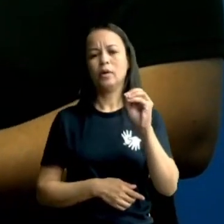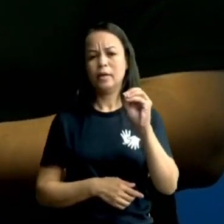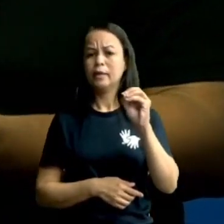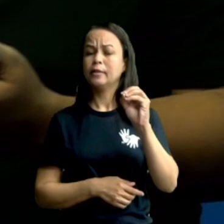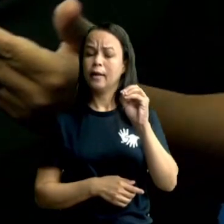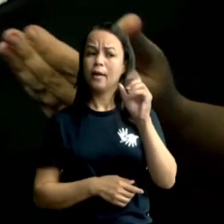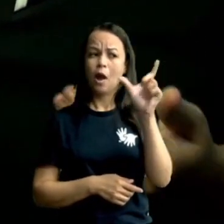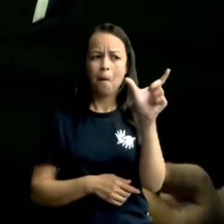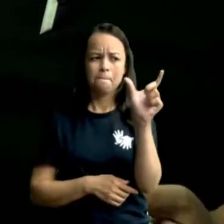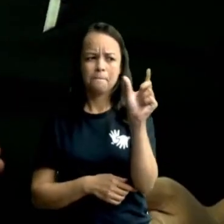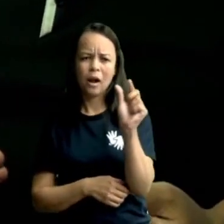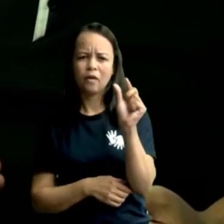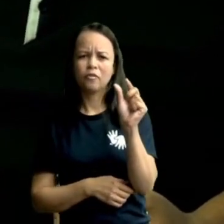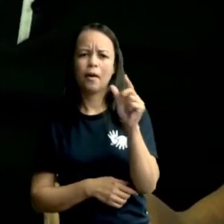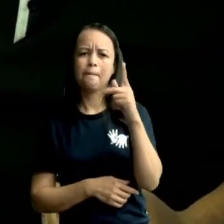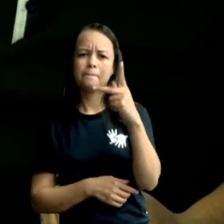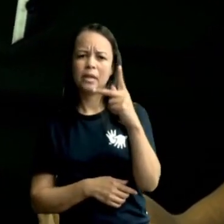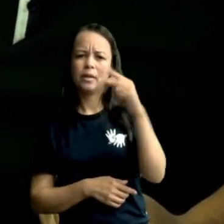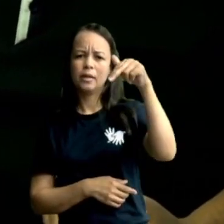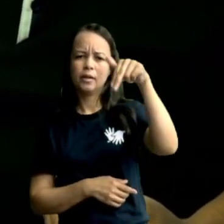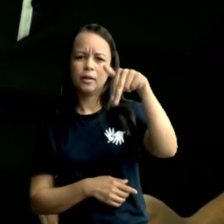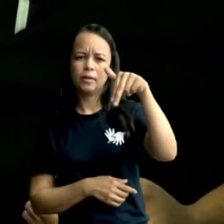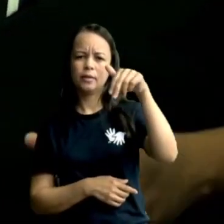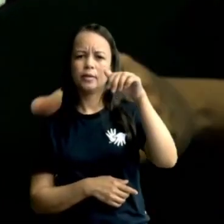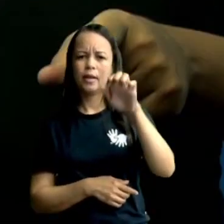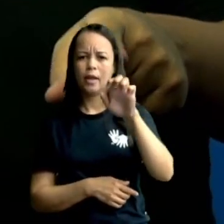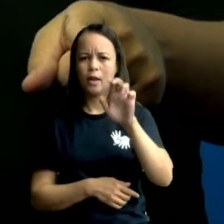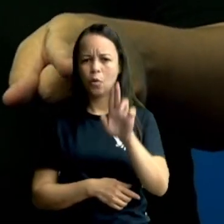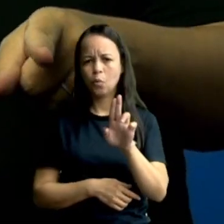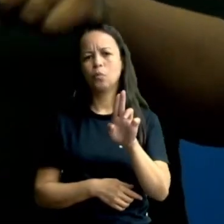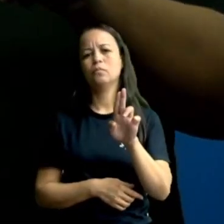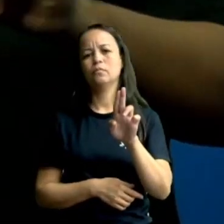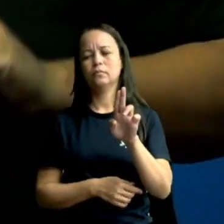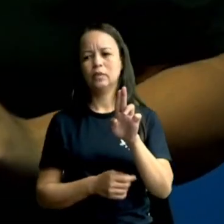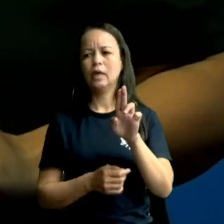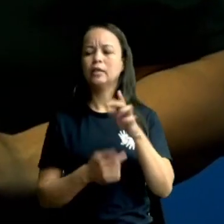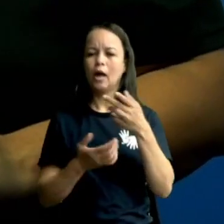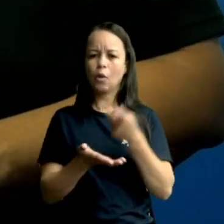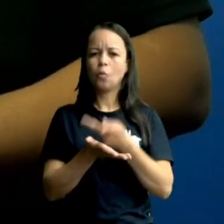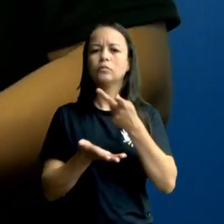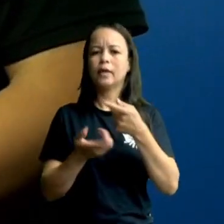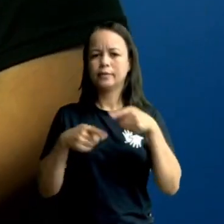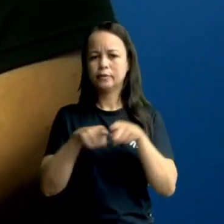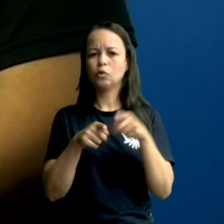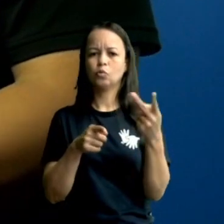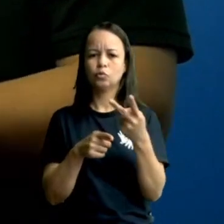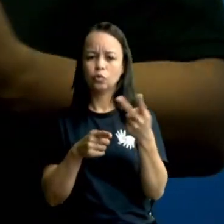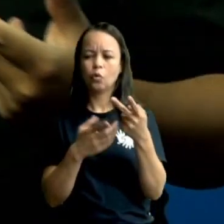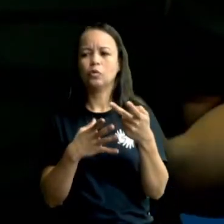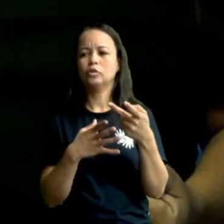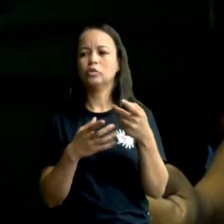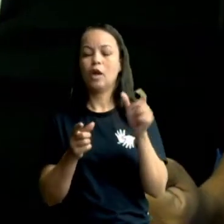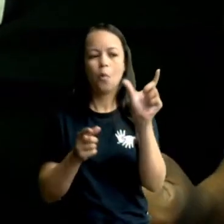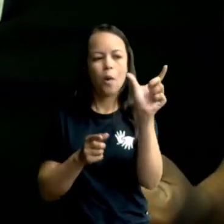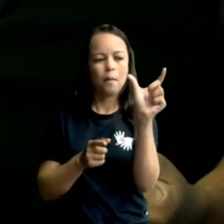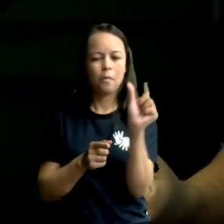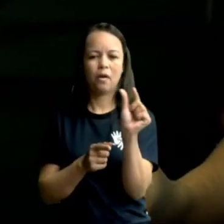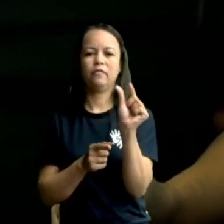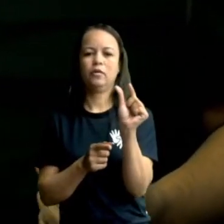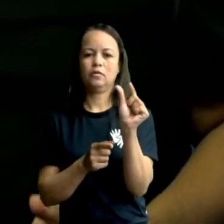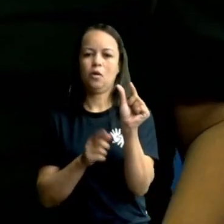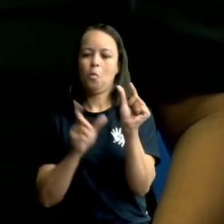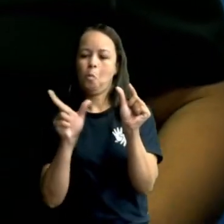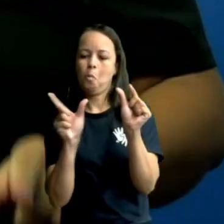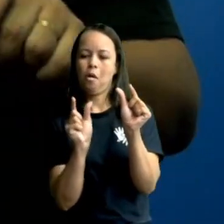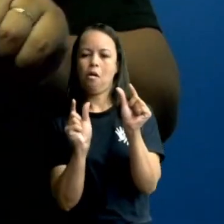Que é uma abreviação da palavra pneumático. Do mesmo acontece aqui também com motocicleta. É uma abreviação, né?